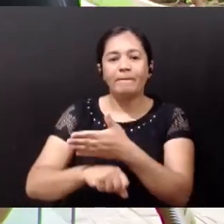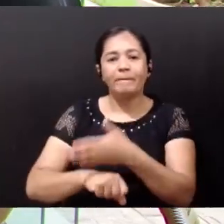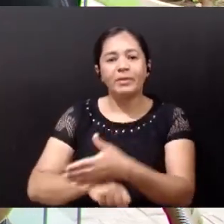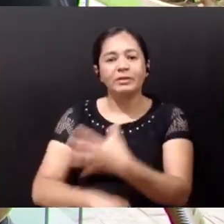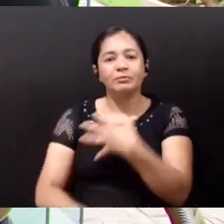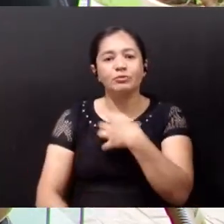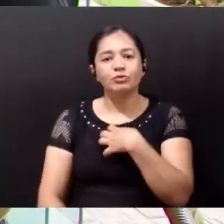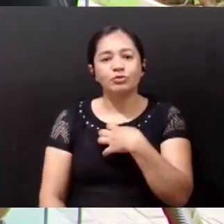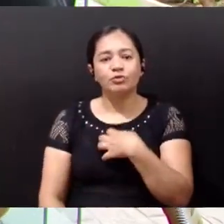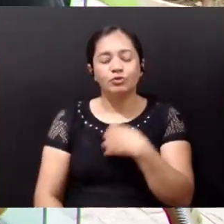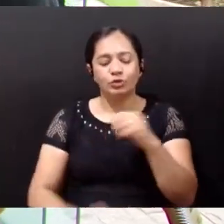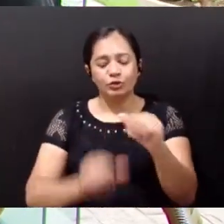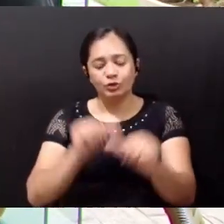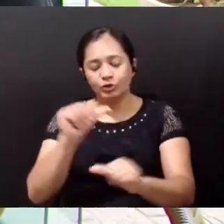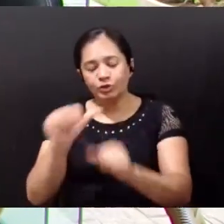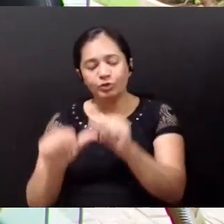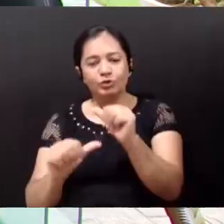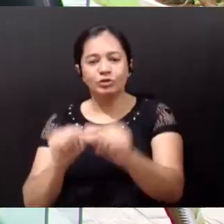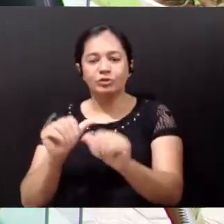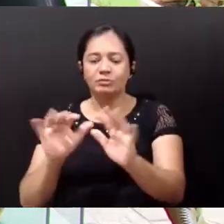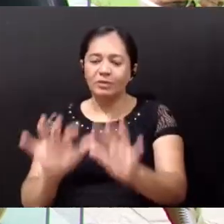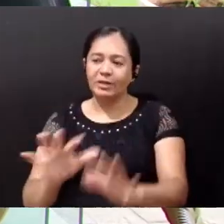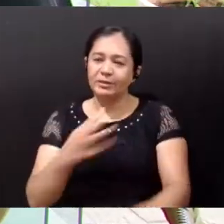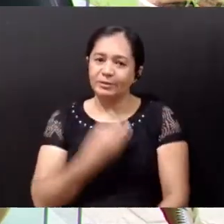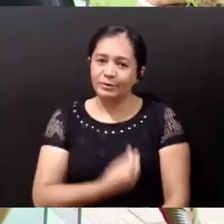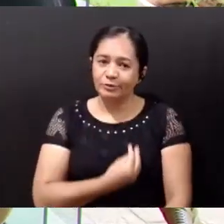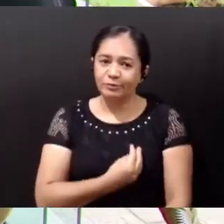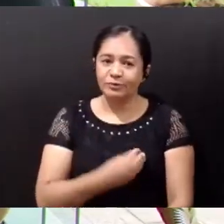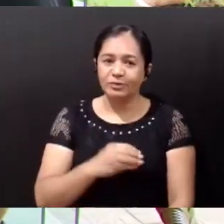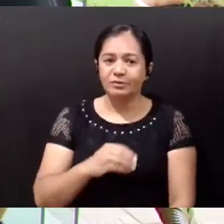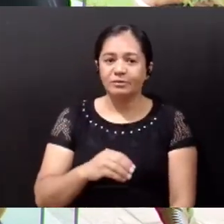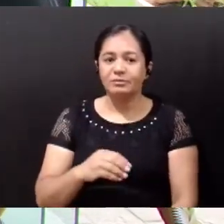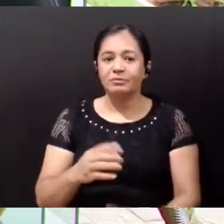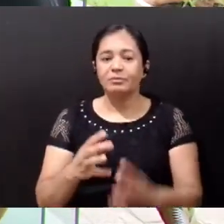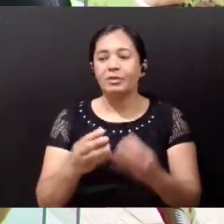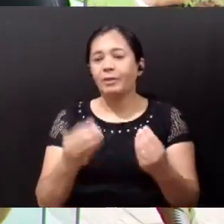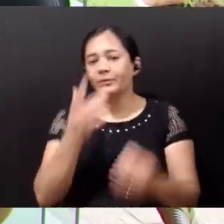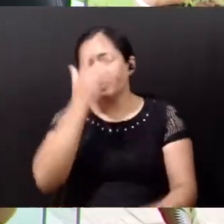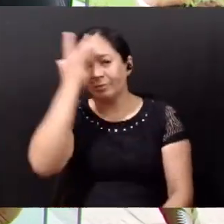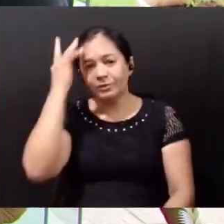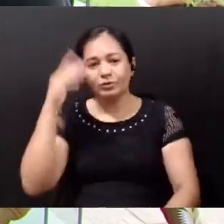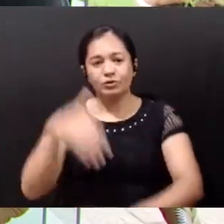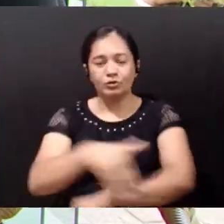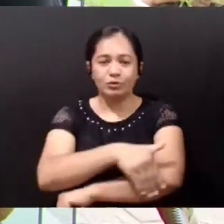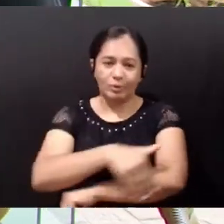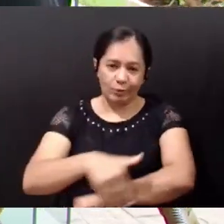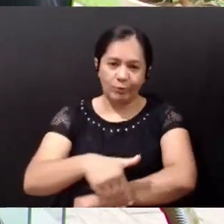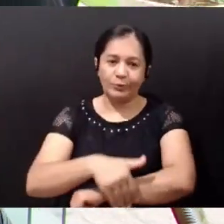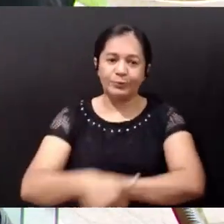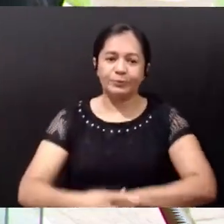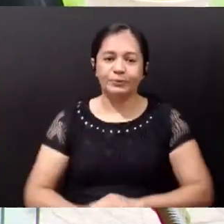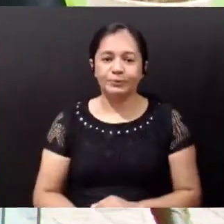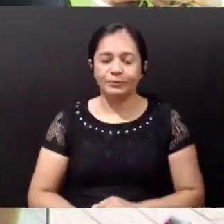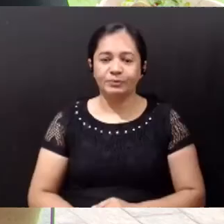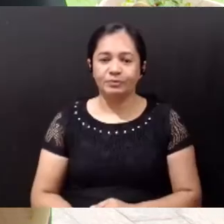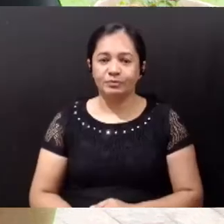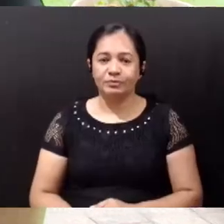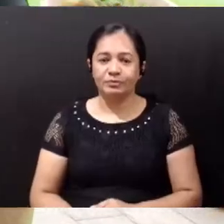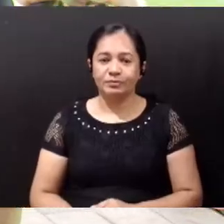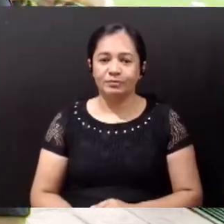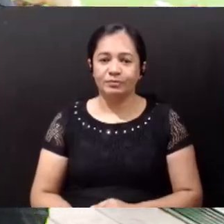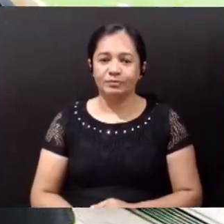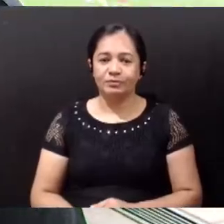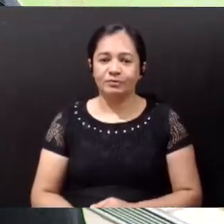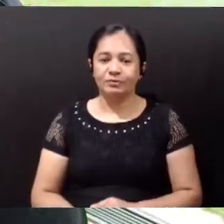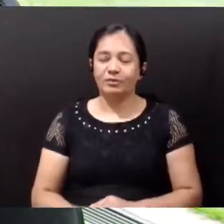um pouco essa realidade que existe para quem mora, para quem vive em situação de rua. É muito gratificante. A gente trabalha